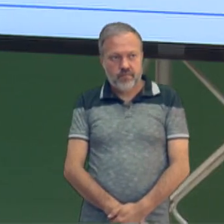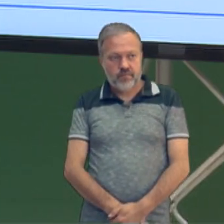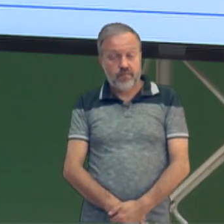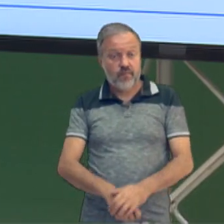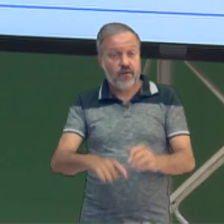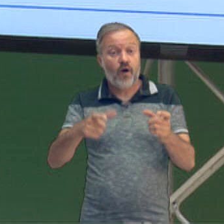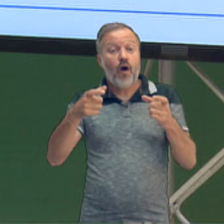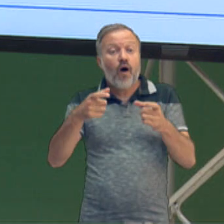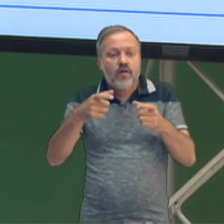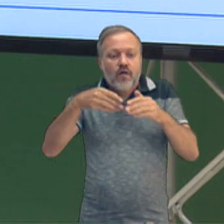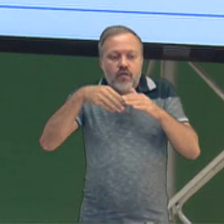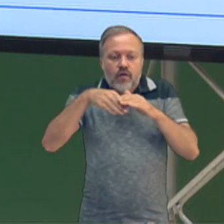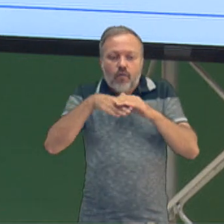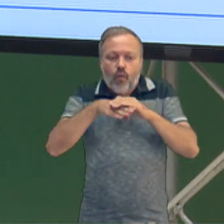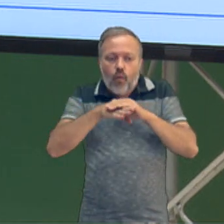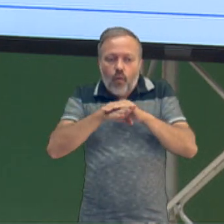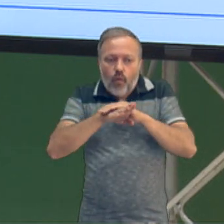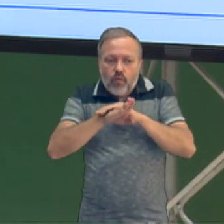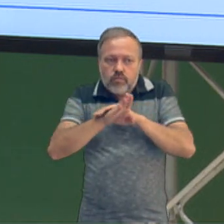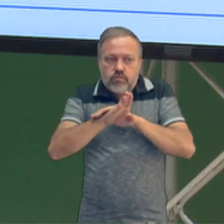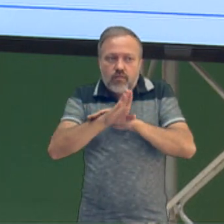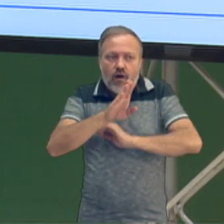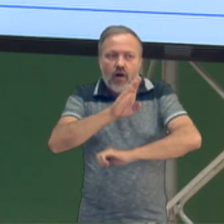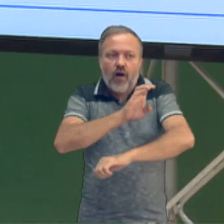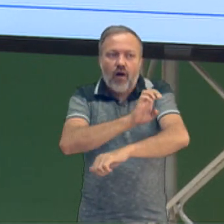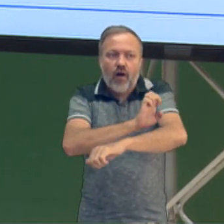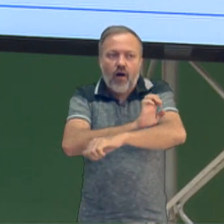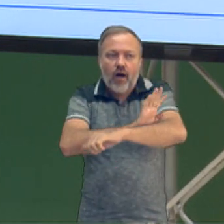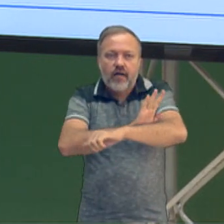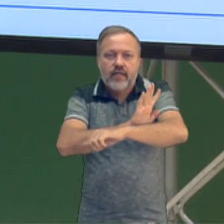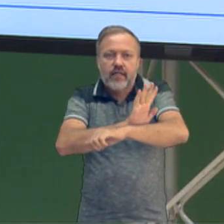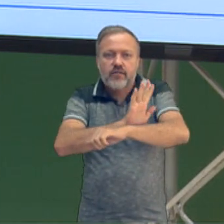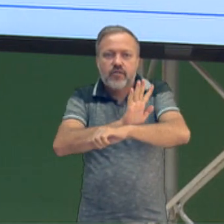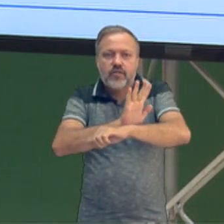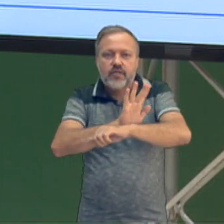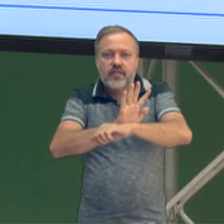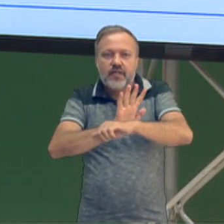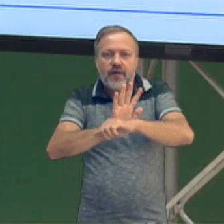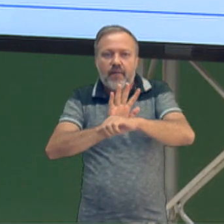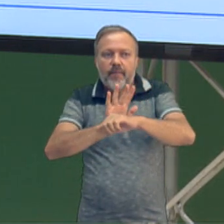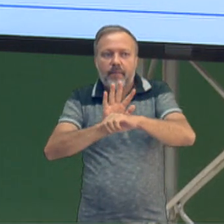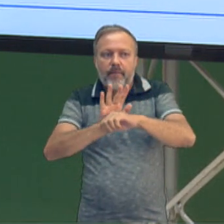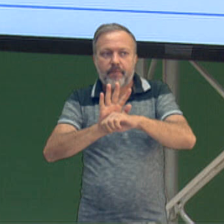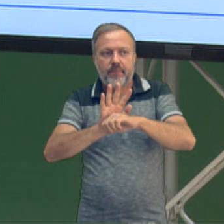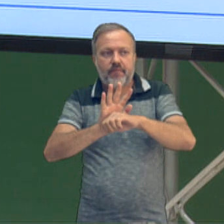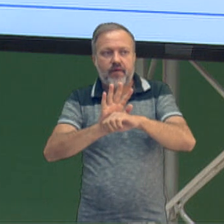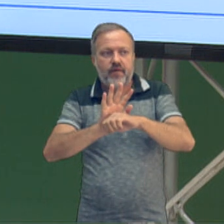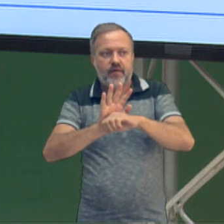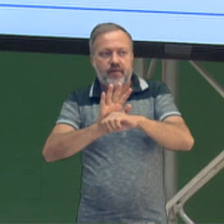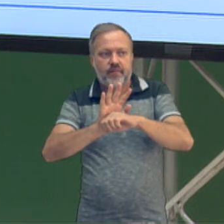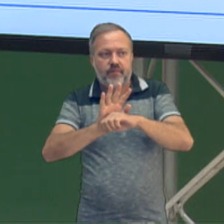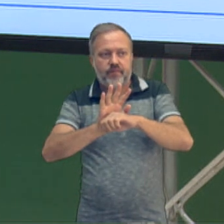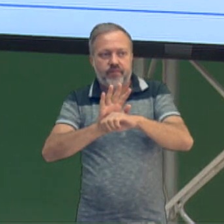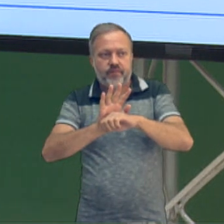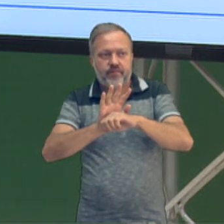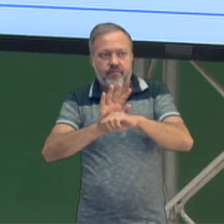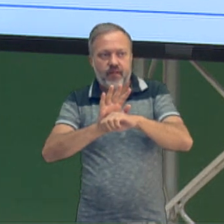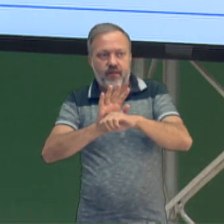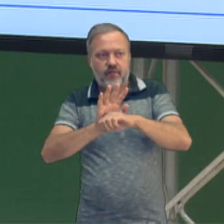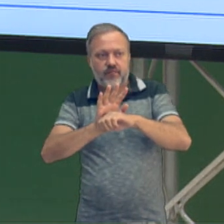de energia. A gente falou lá que era o quê? O glicogênio. O glicogênio é o quê, gente? Um